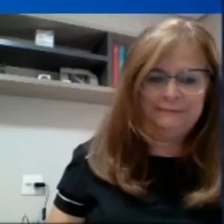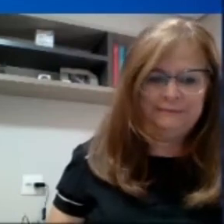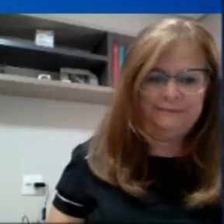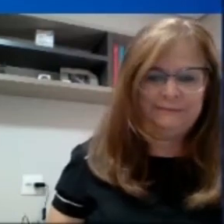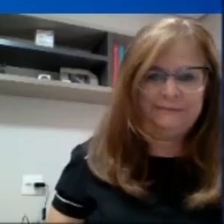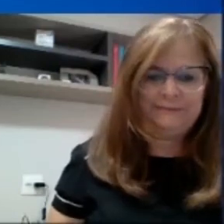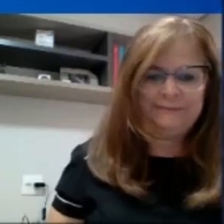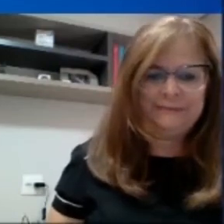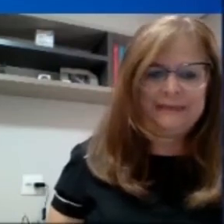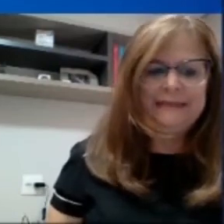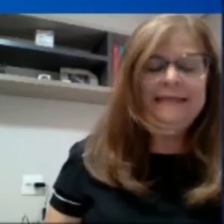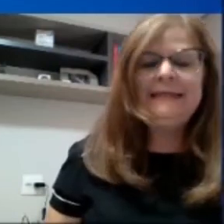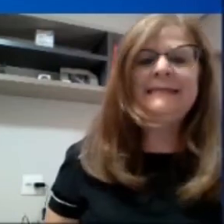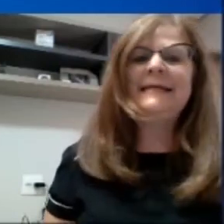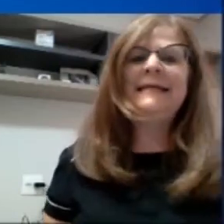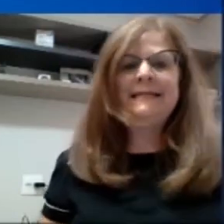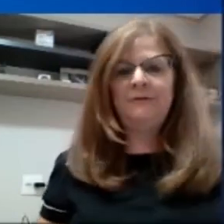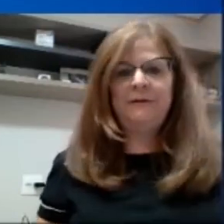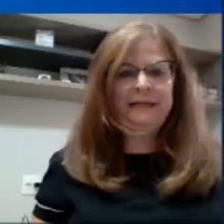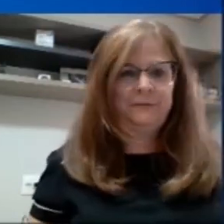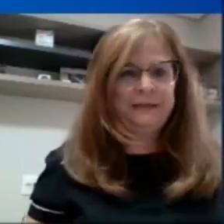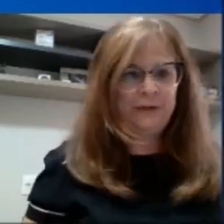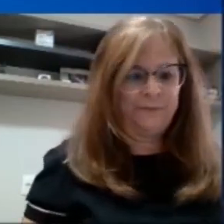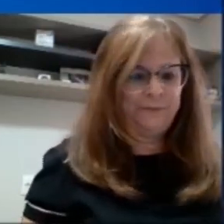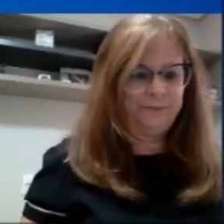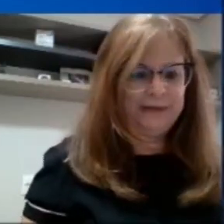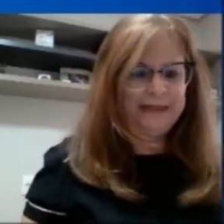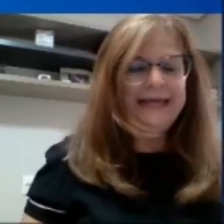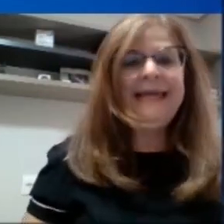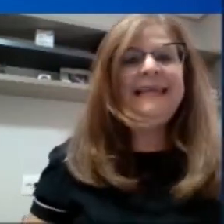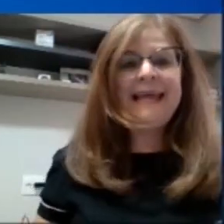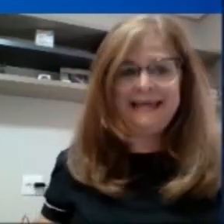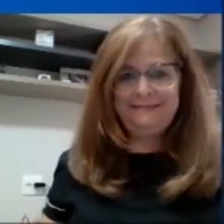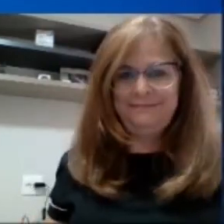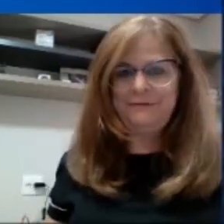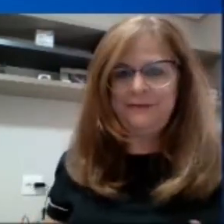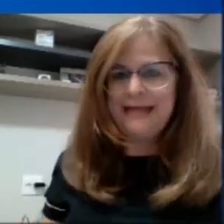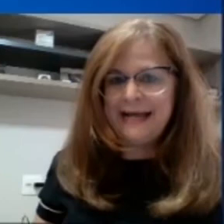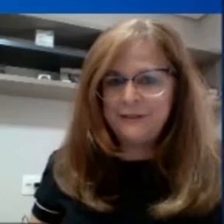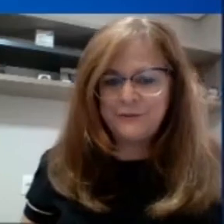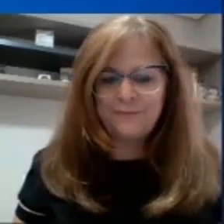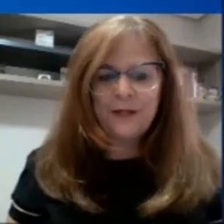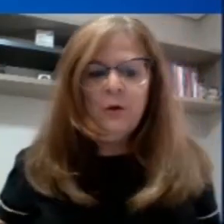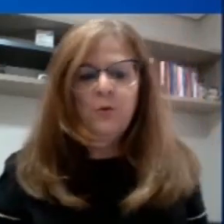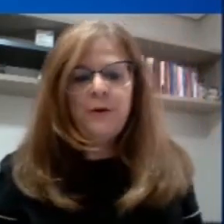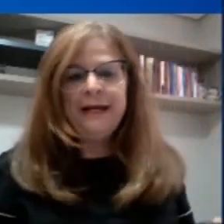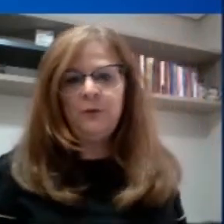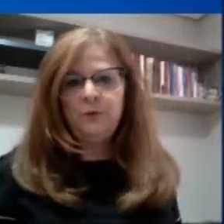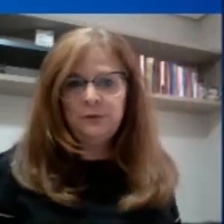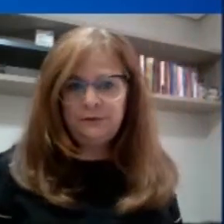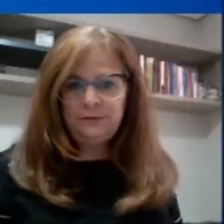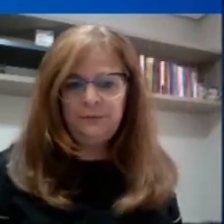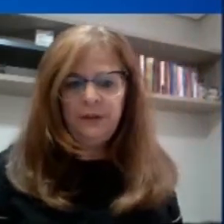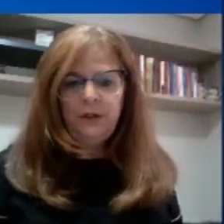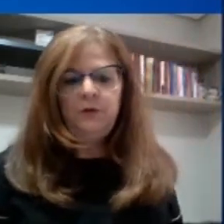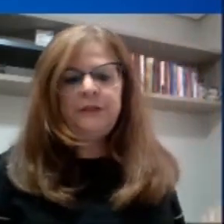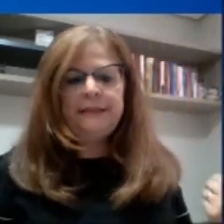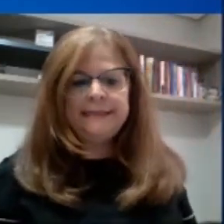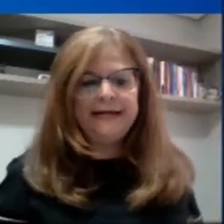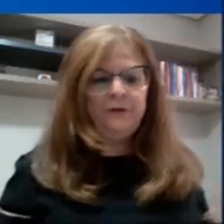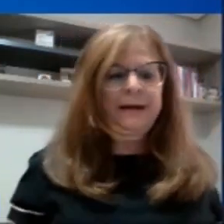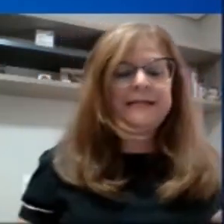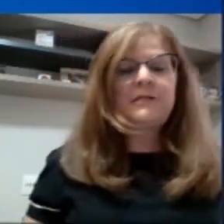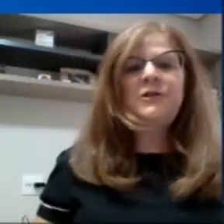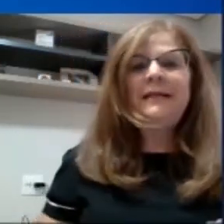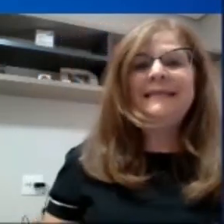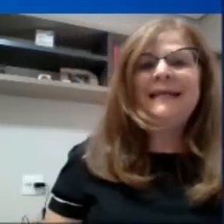dactilologia. O que seria esse alfabeto manual? Ele é, na verdade, um recurso